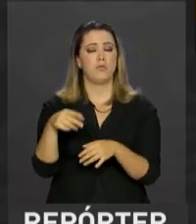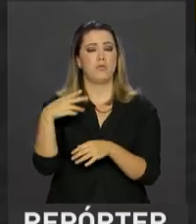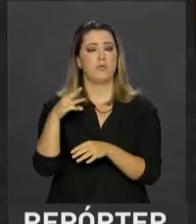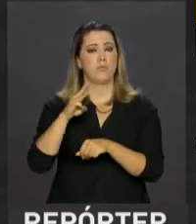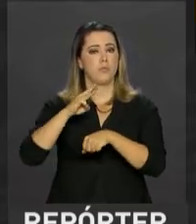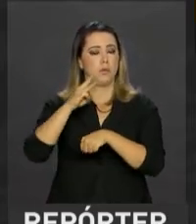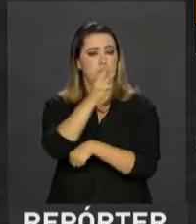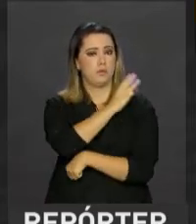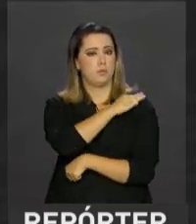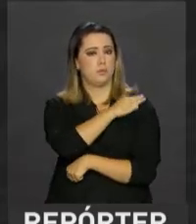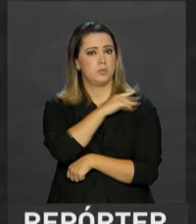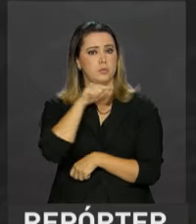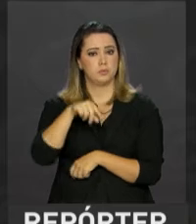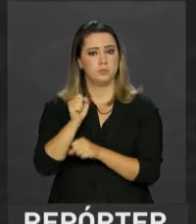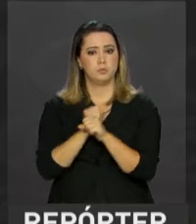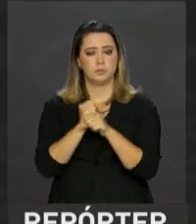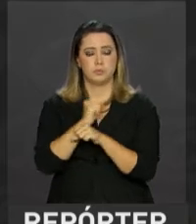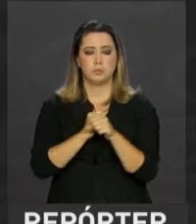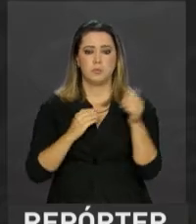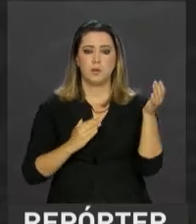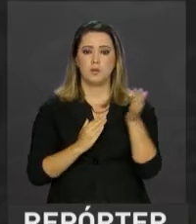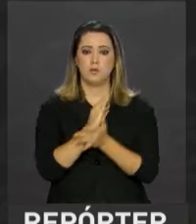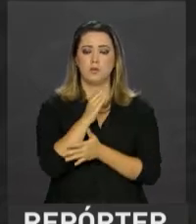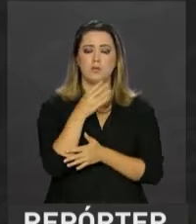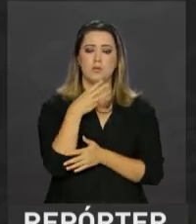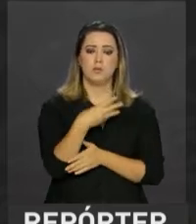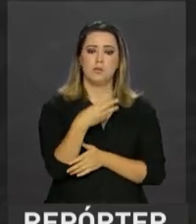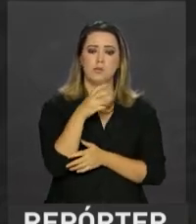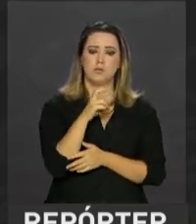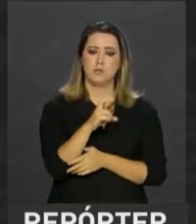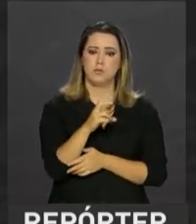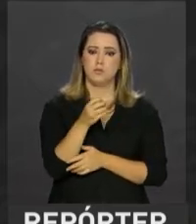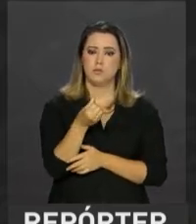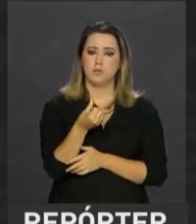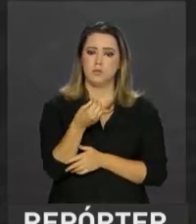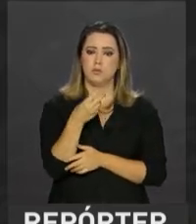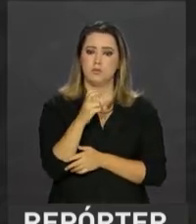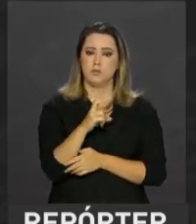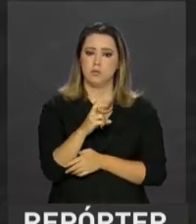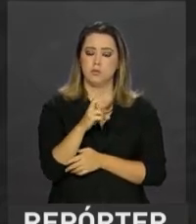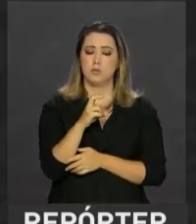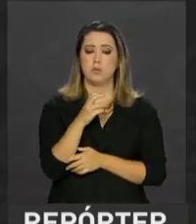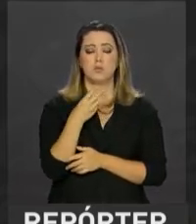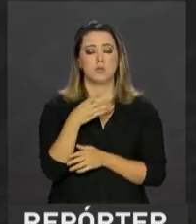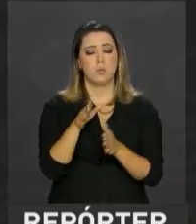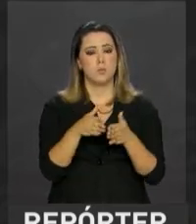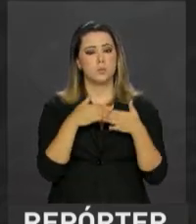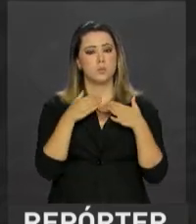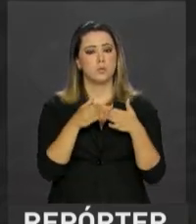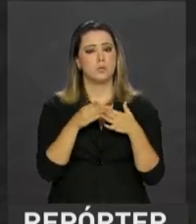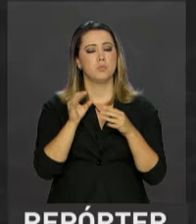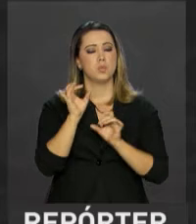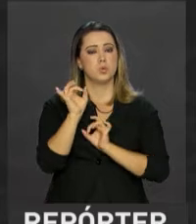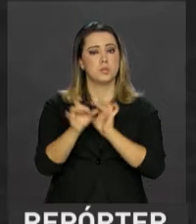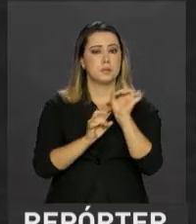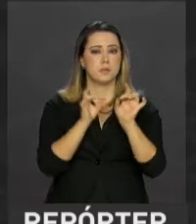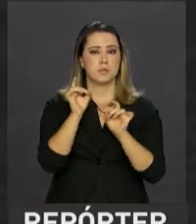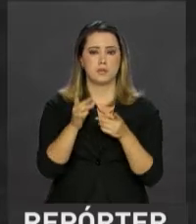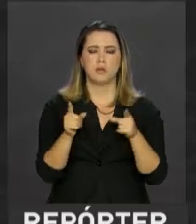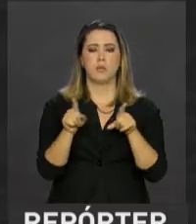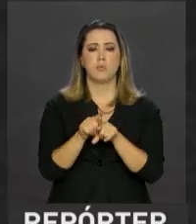pública neste ano foram aprovadas 35 1653 solicitações de atendimento